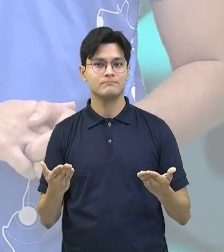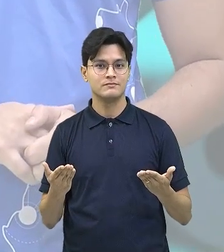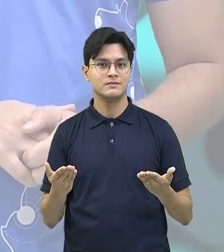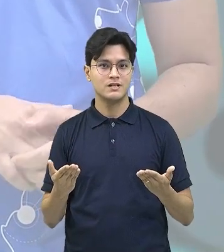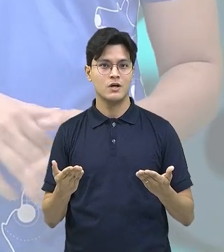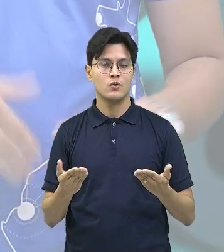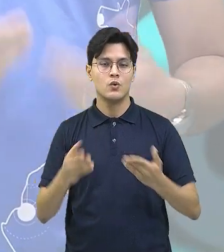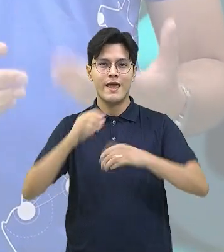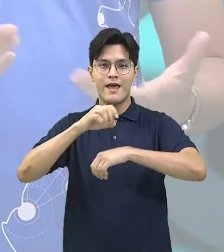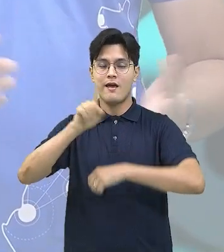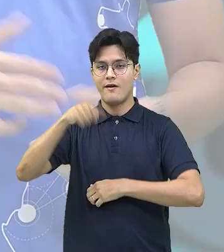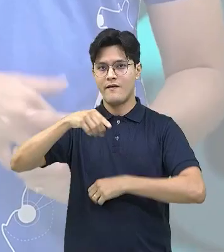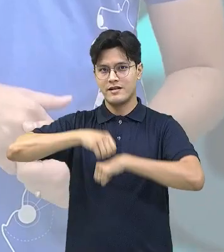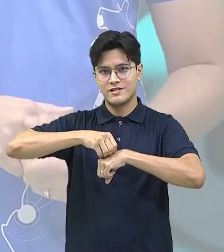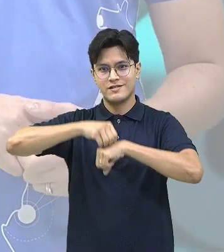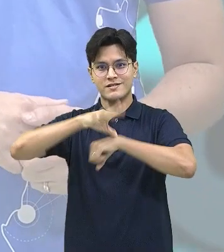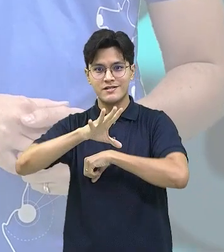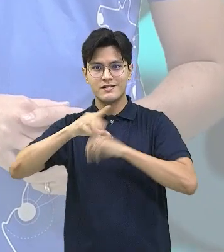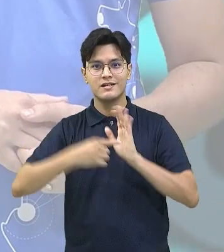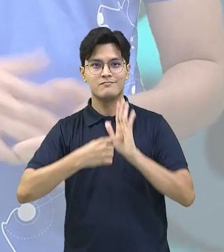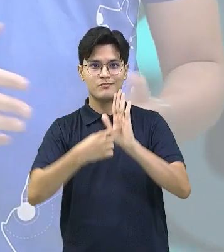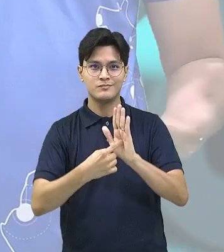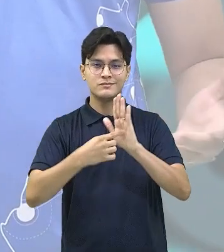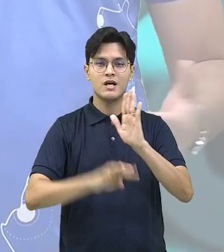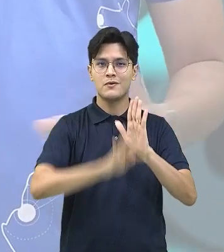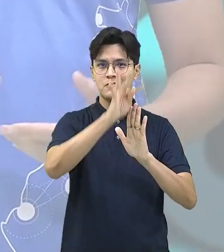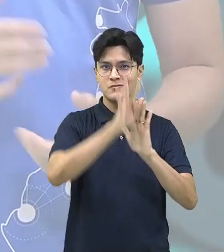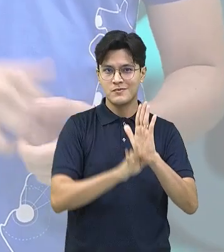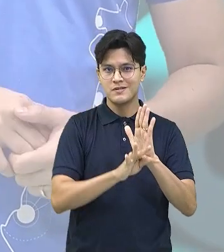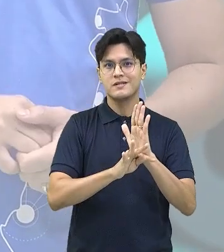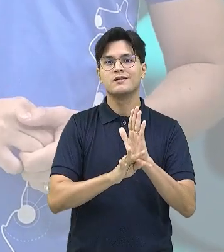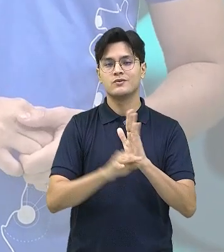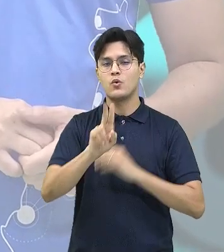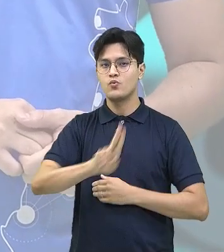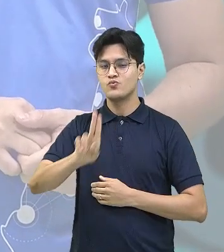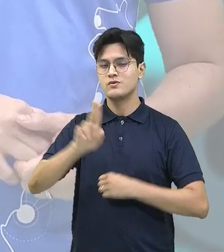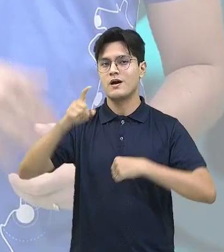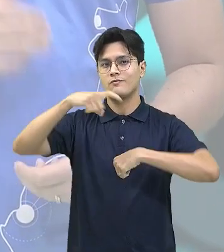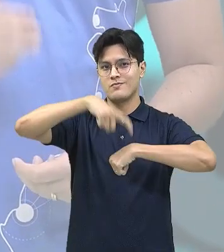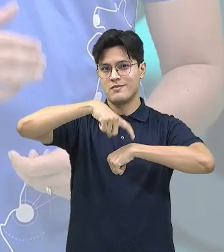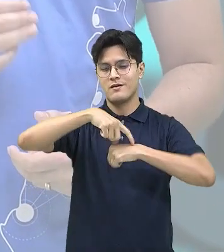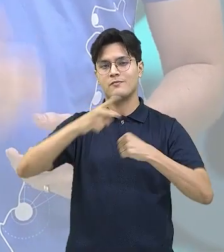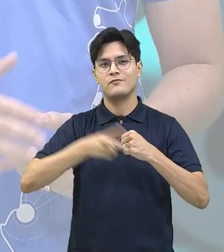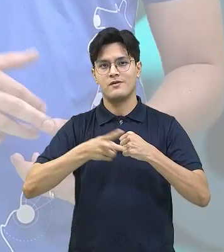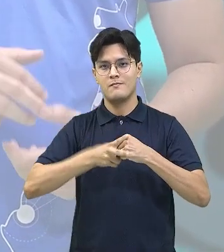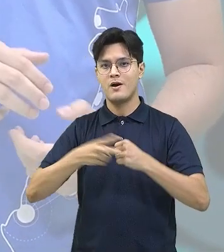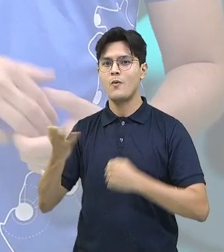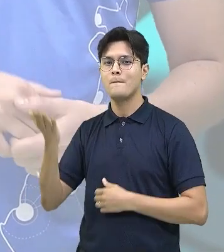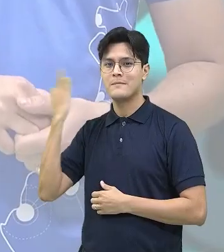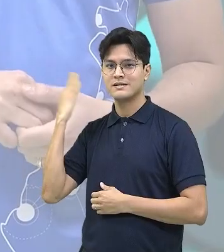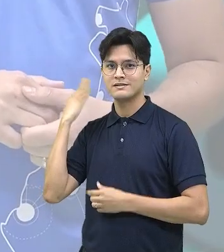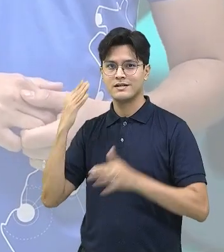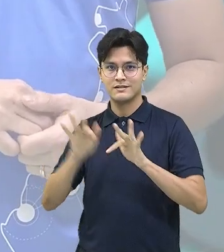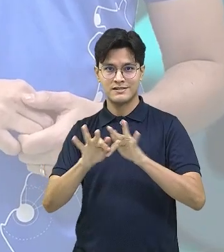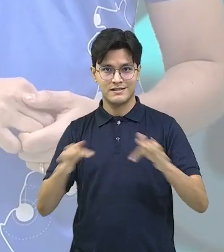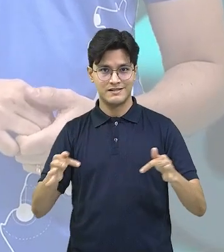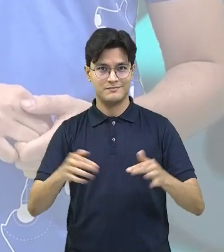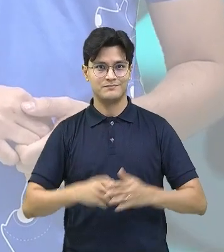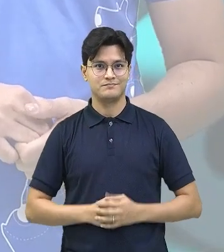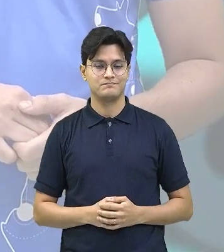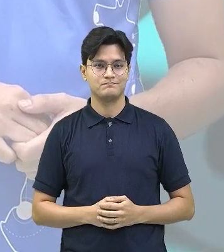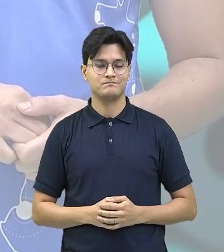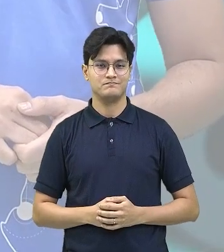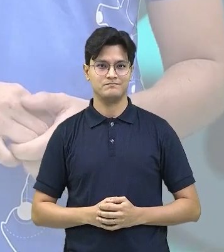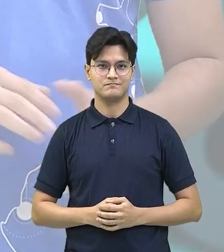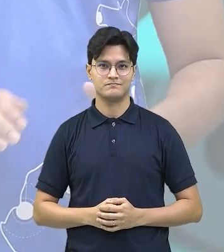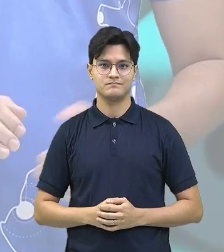no passado. Ou, quando eu quero dizer no passado, literalmente, eu falo in the past. Então, no